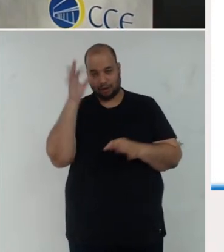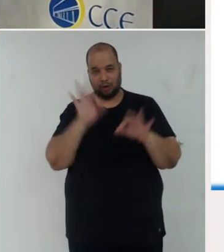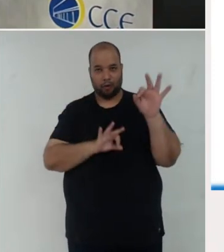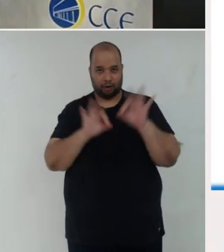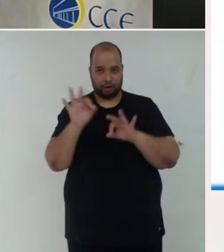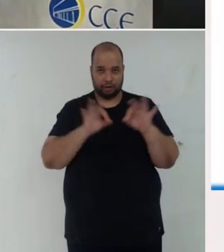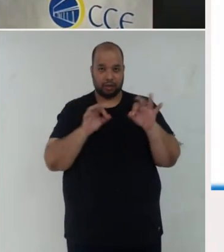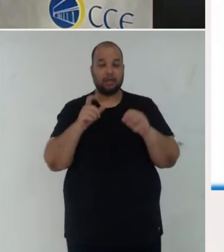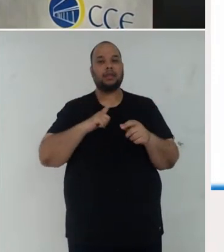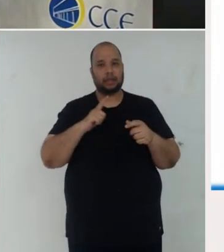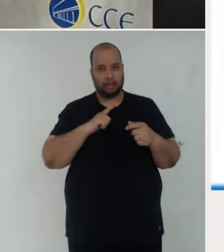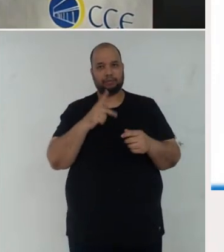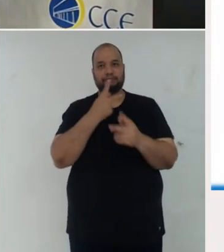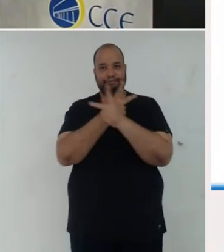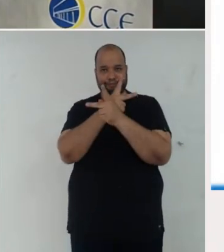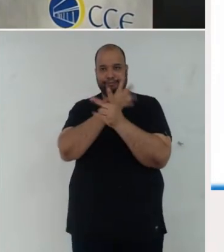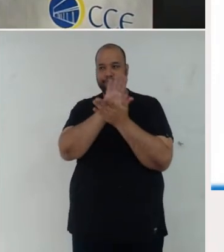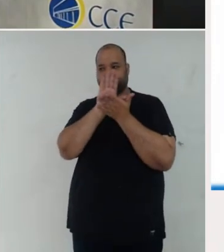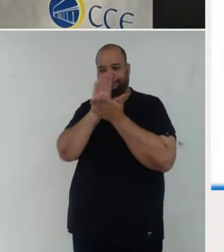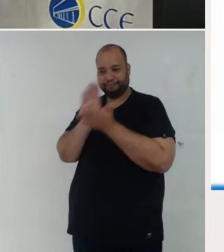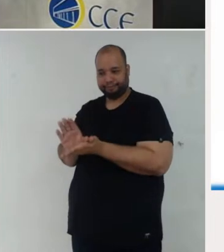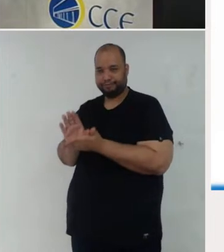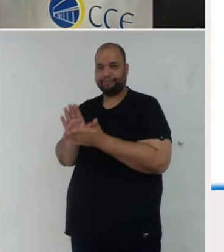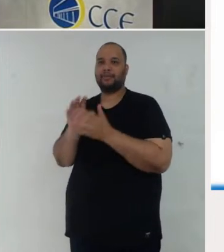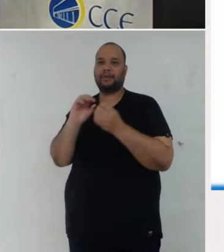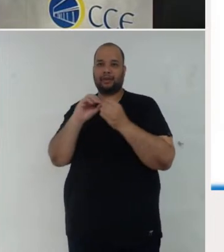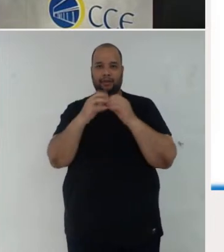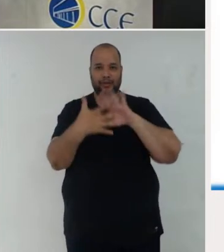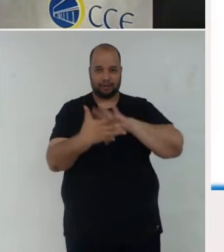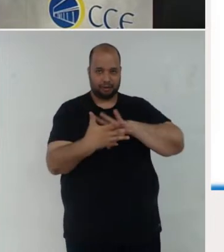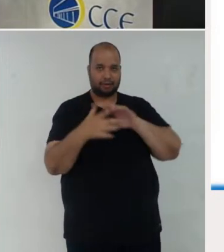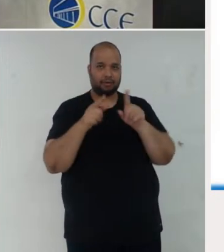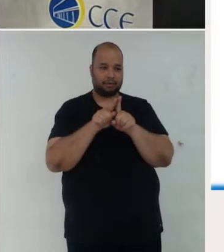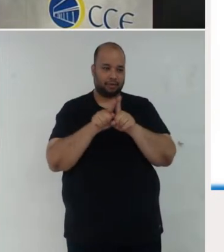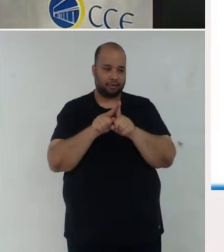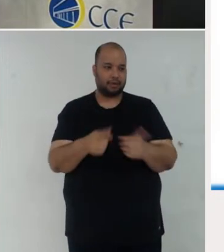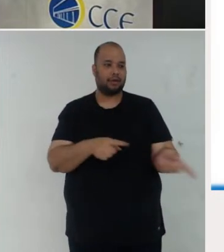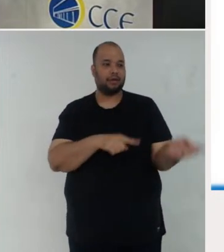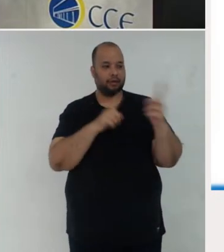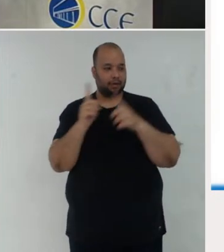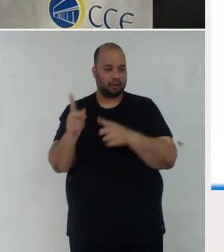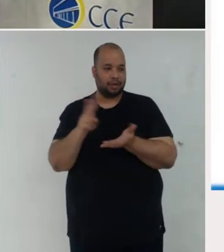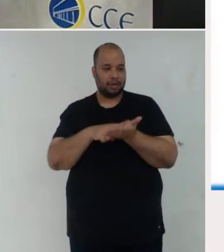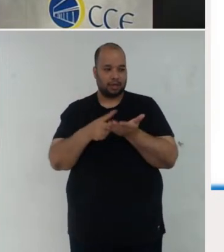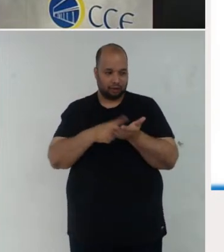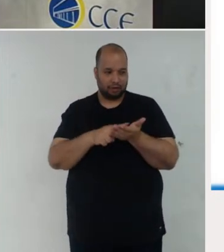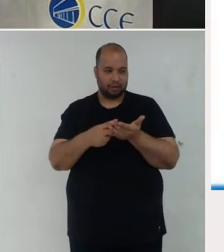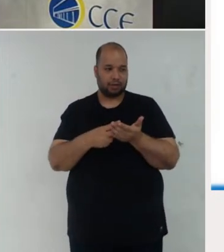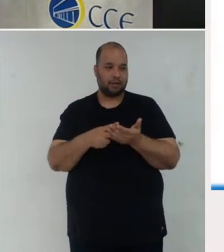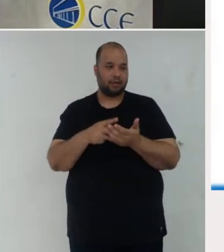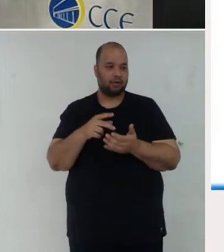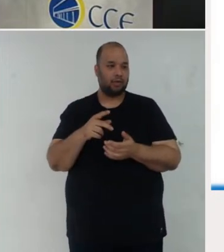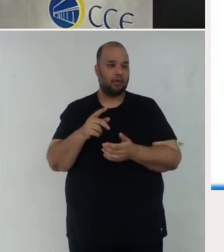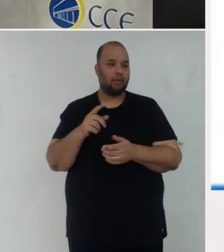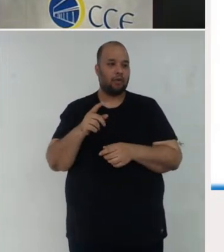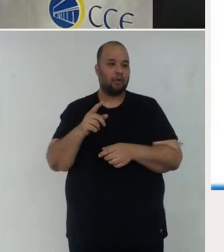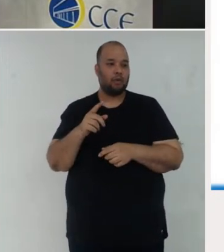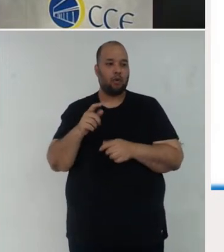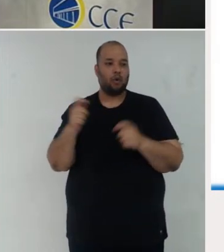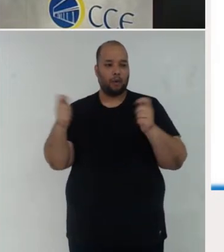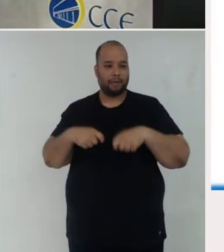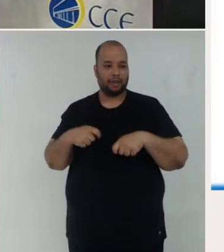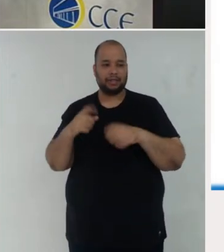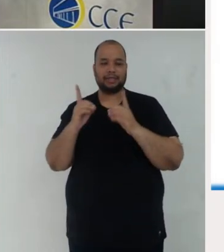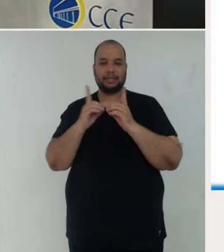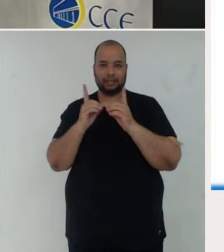com o apoio e financiamento aí da PEGET, da CAPES. O Tradução, Competência e Didática, que é aquele preto lá, que é